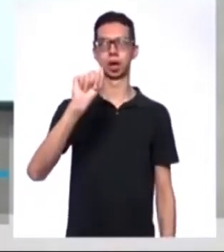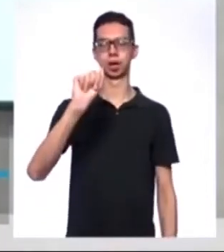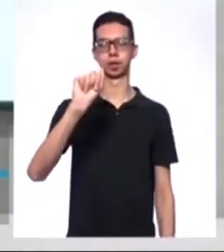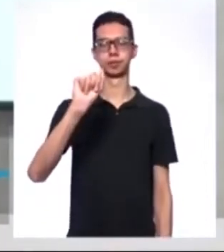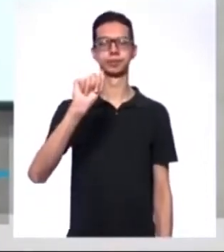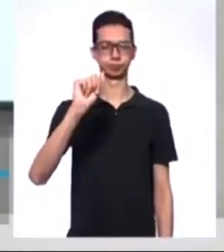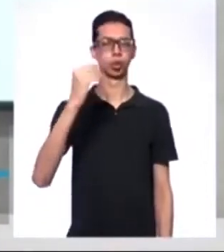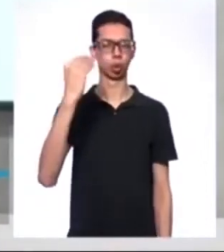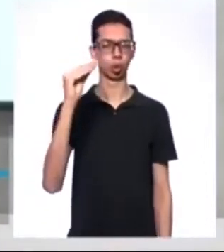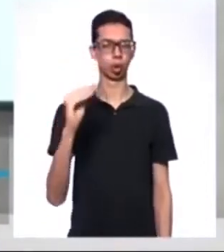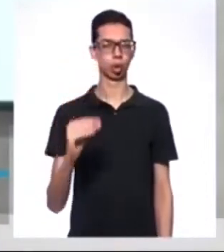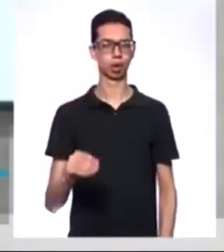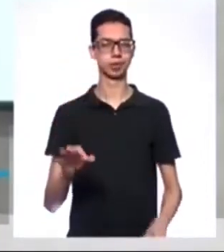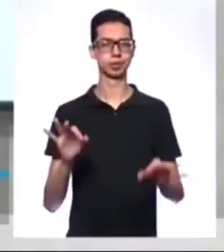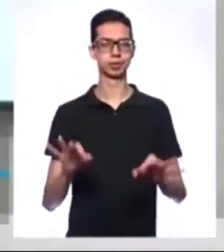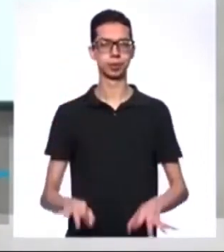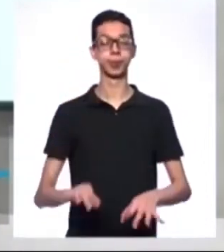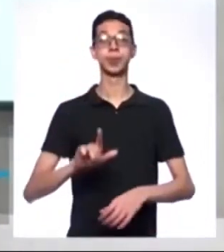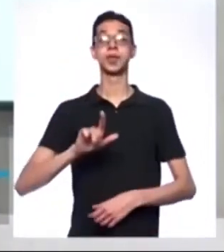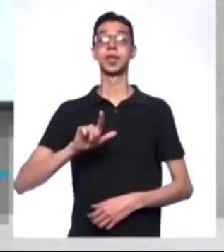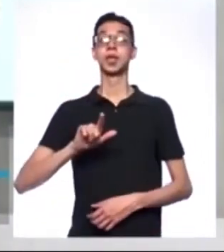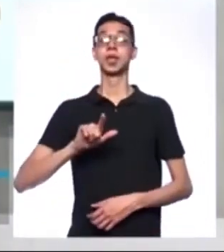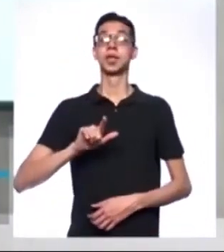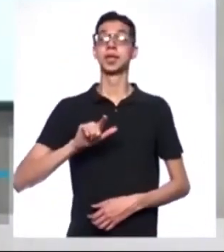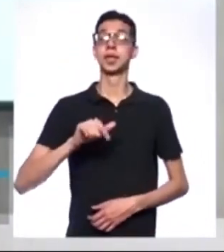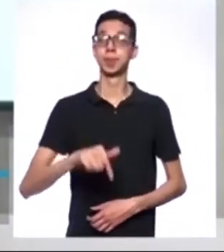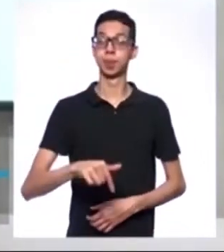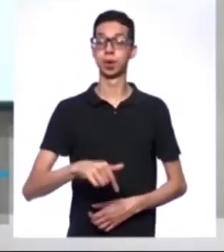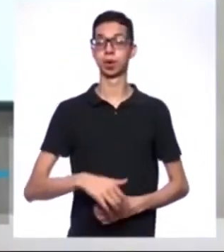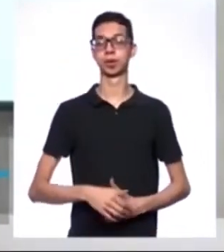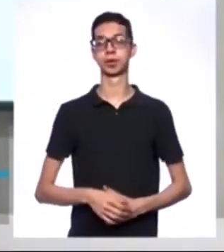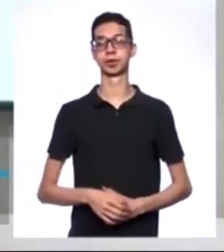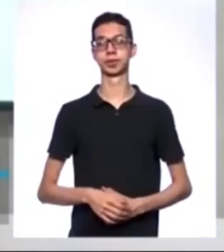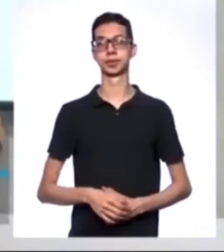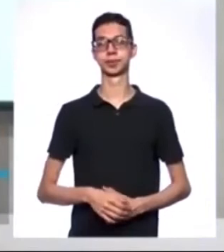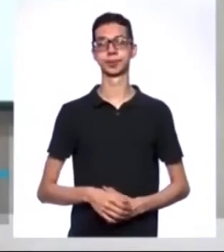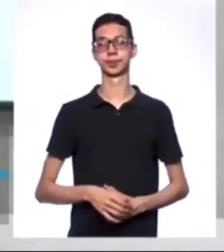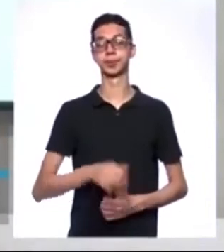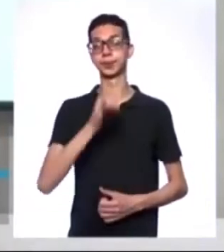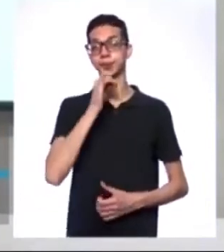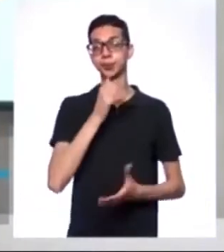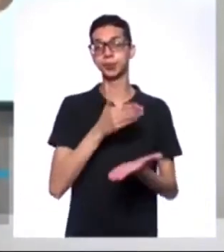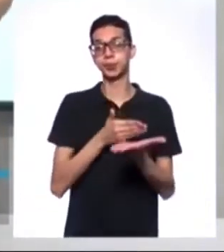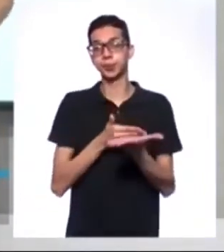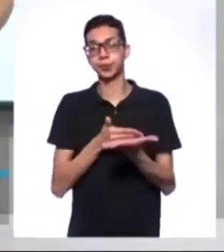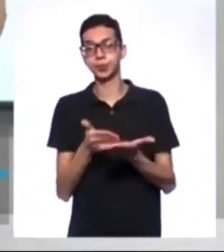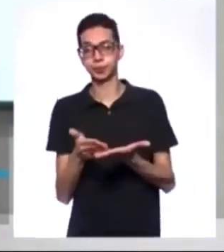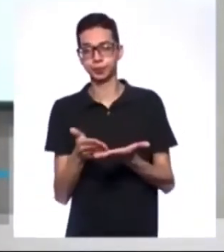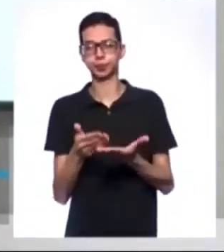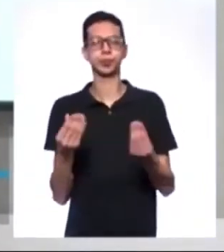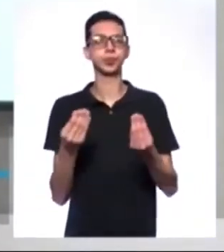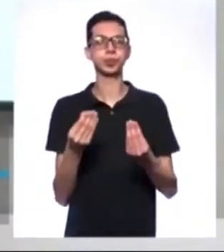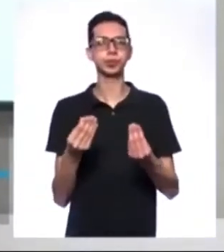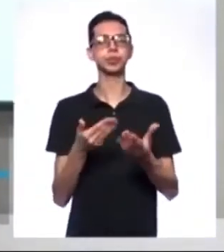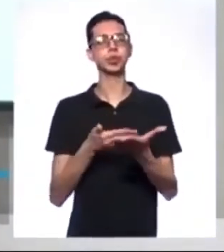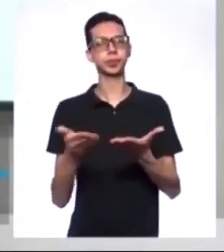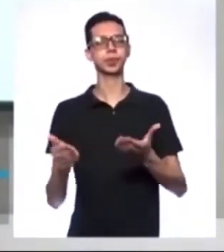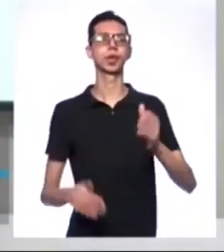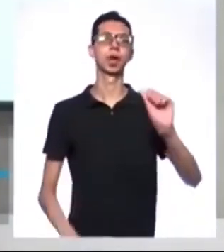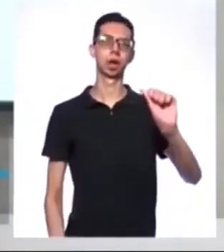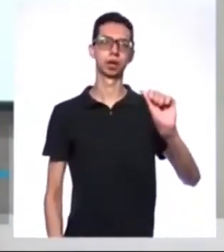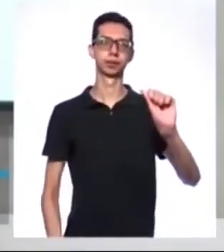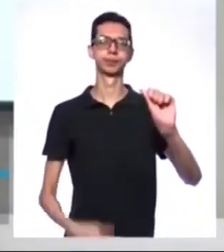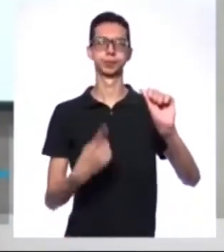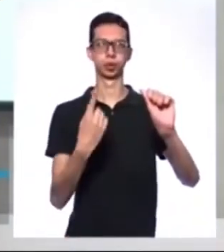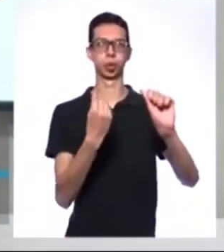colocar em ordem depois você vai fazer uma fixação no começo alguns anagramas começam com a aí você